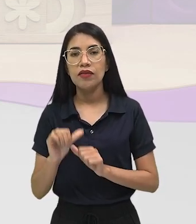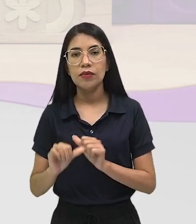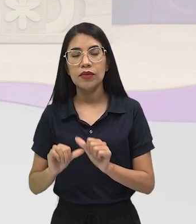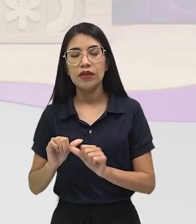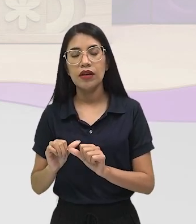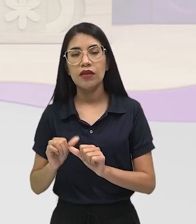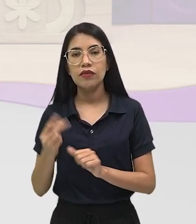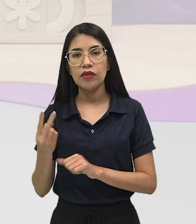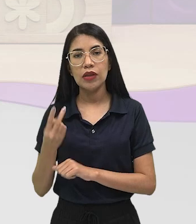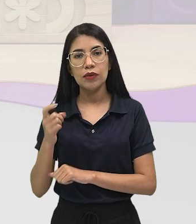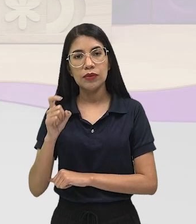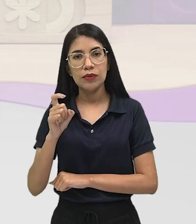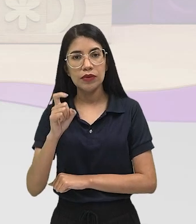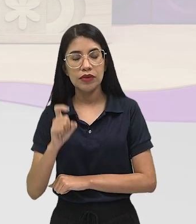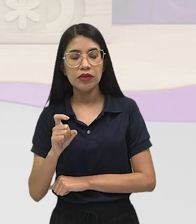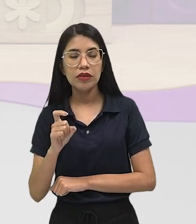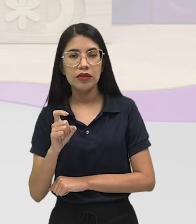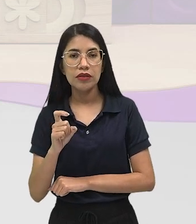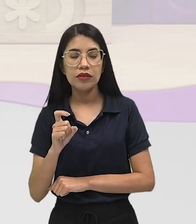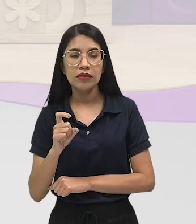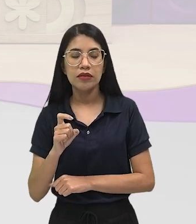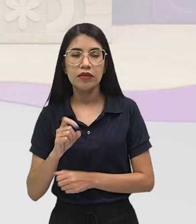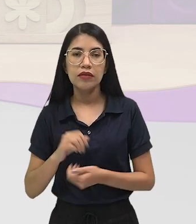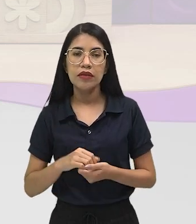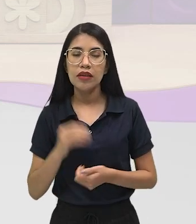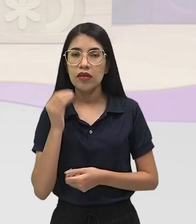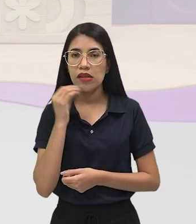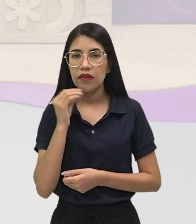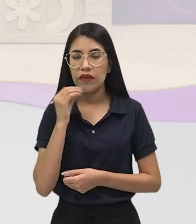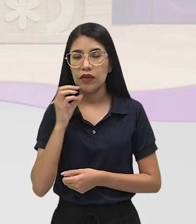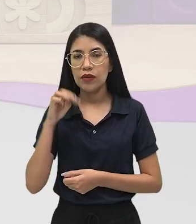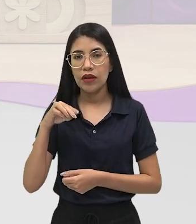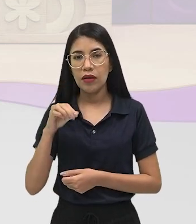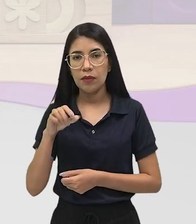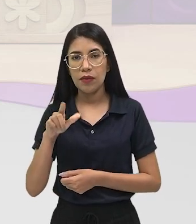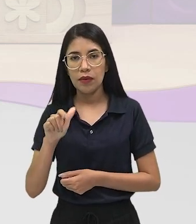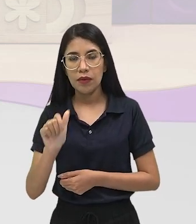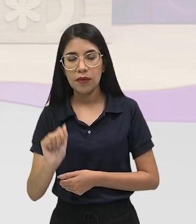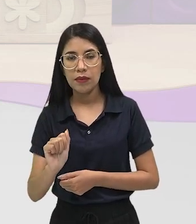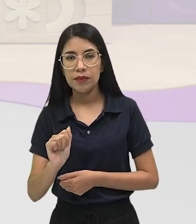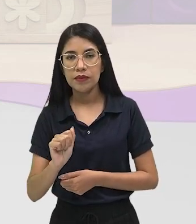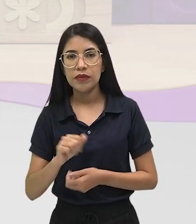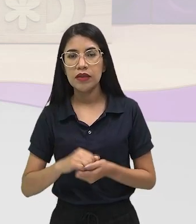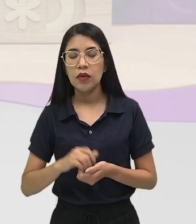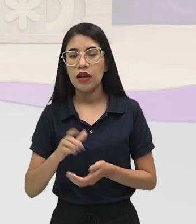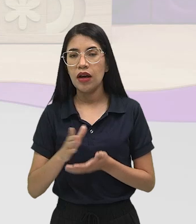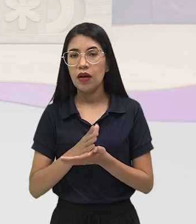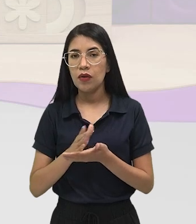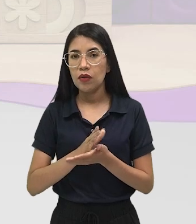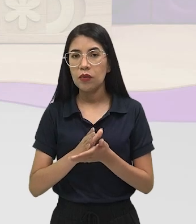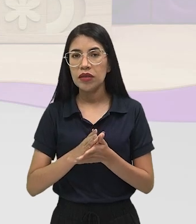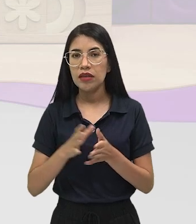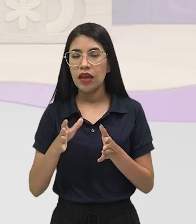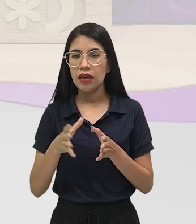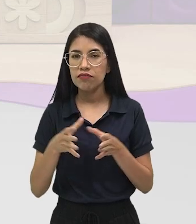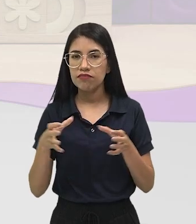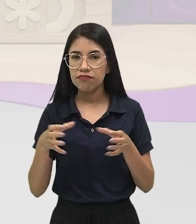X, que é a deformação aqui da mola. Então, nós teremos molas mais